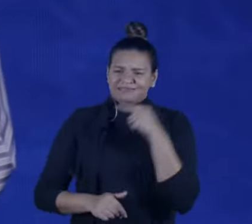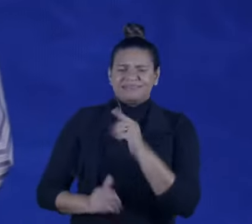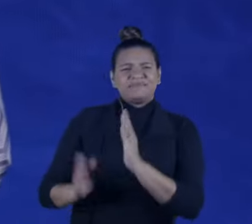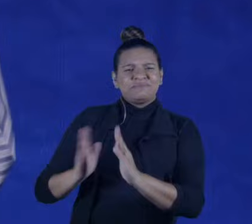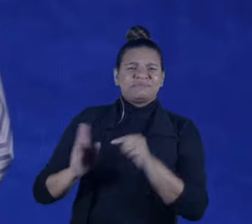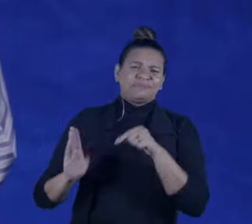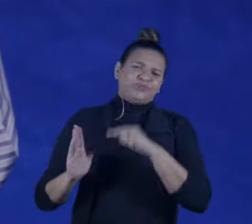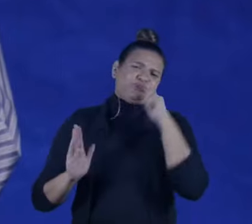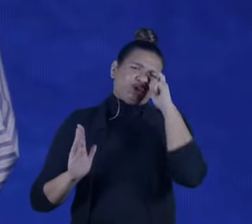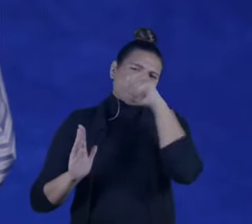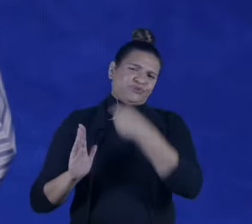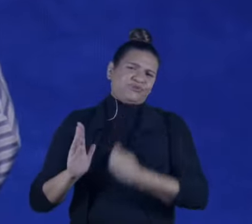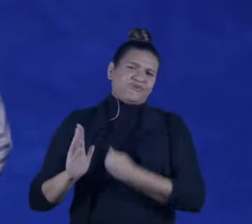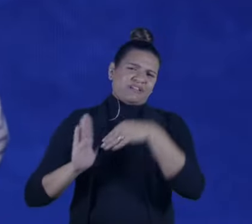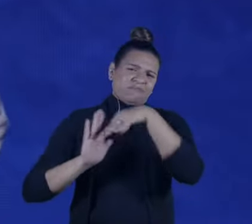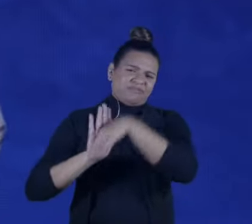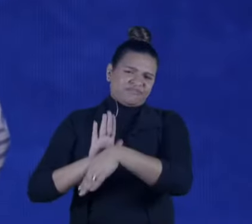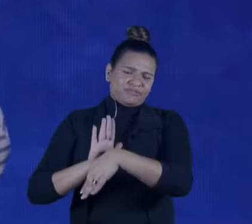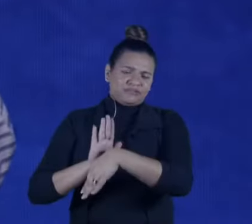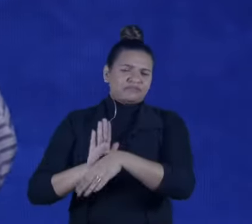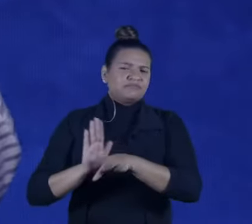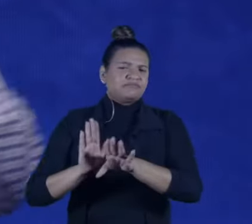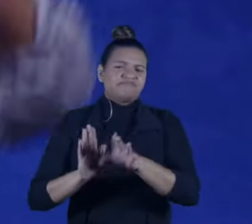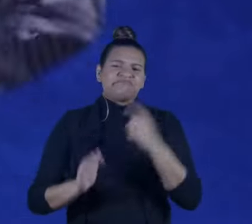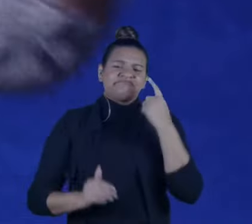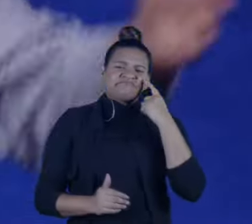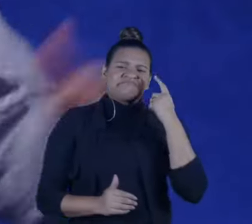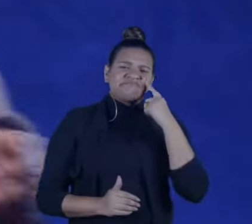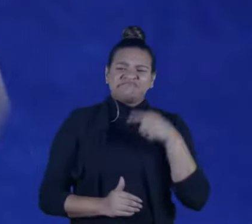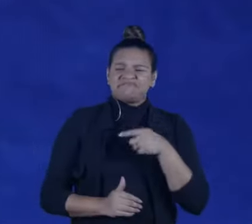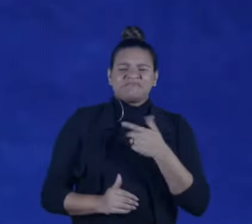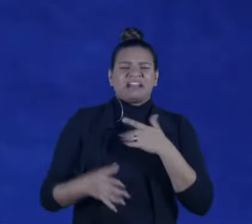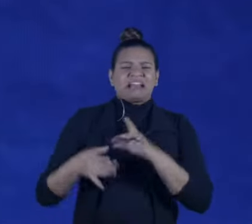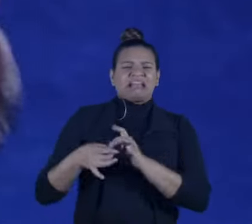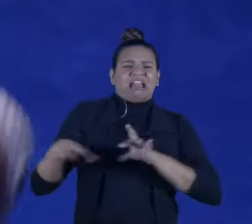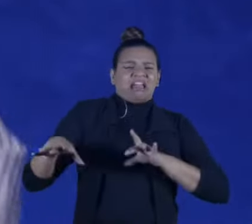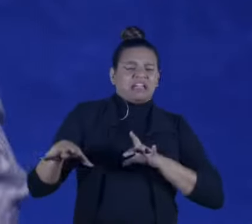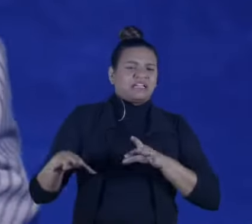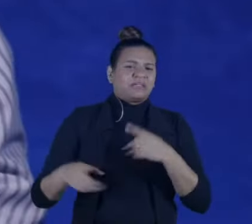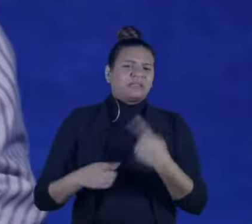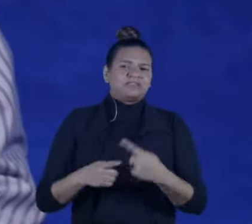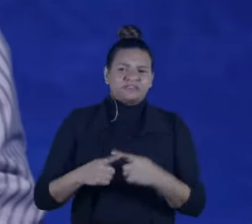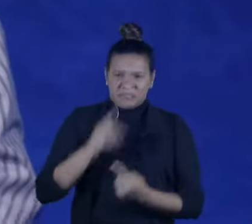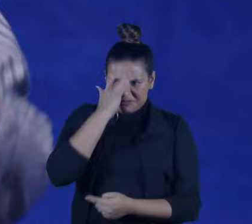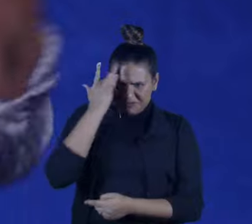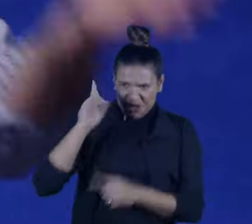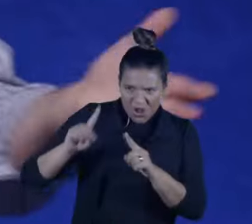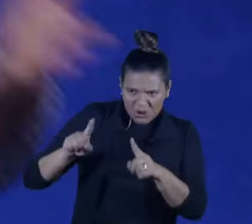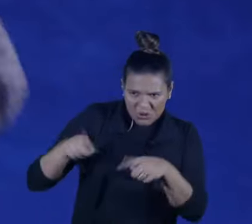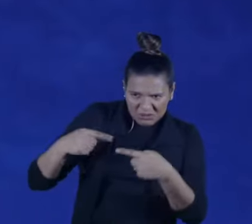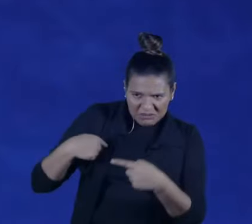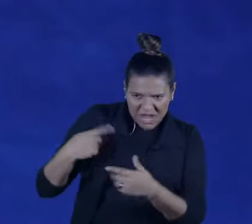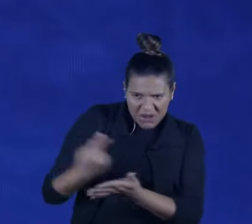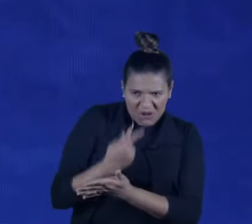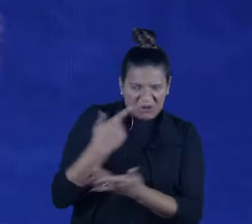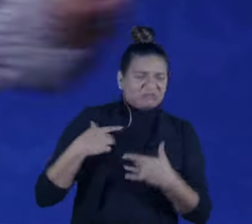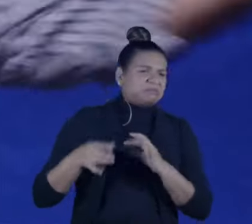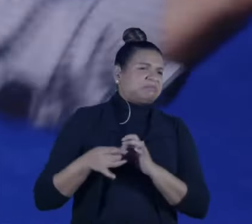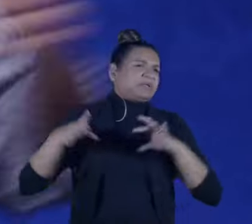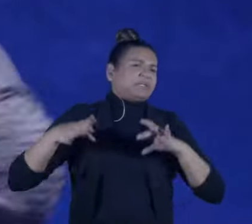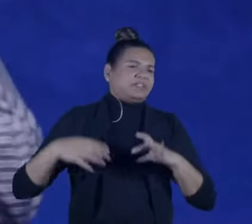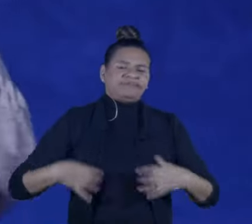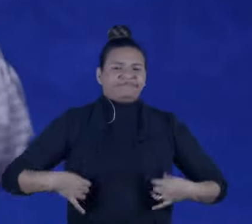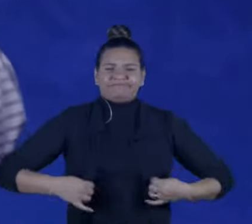ruim. Não quebre um relacionamento simplesmente porque alguém errou com você. Assim como um casamento